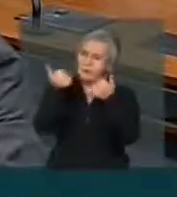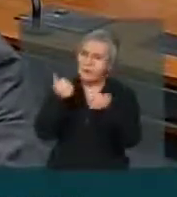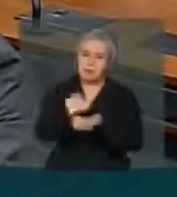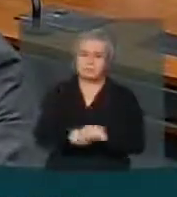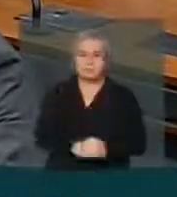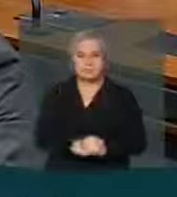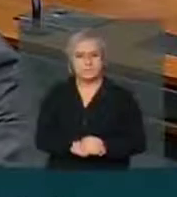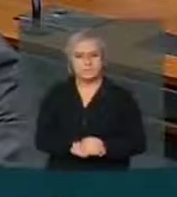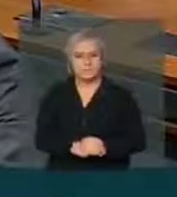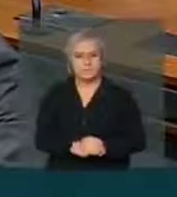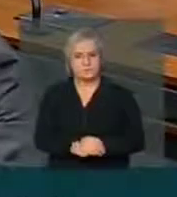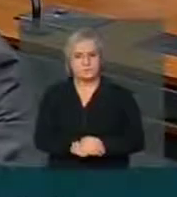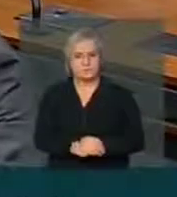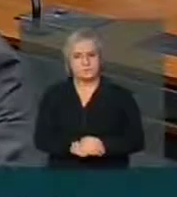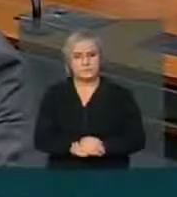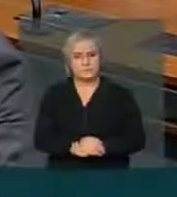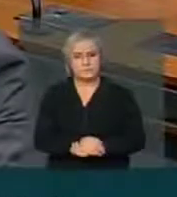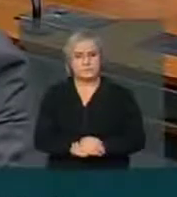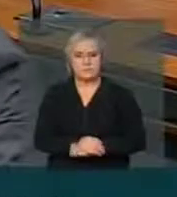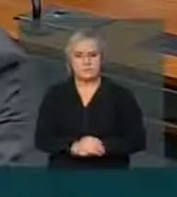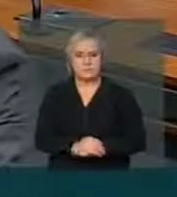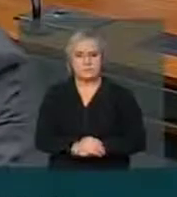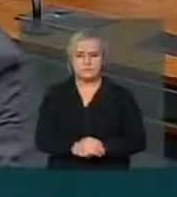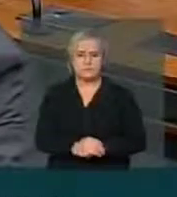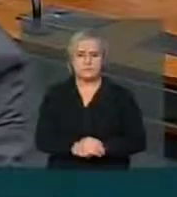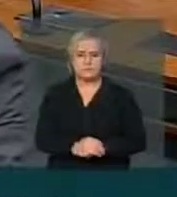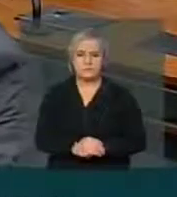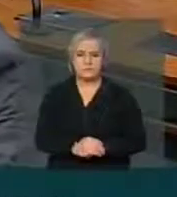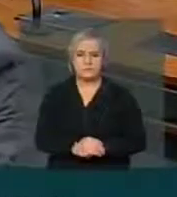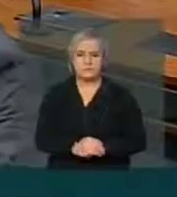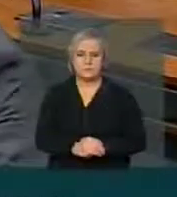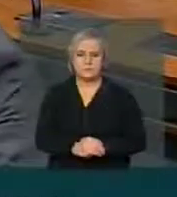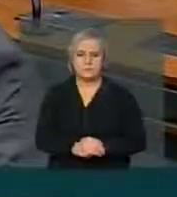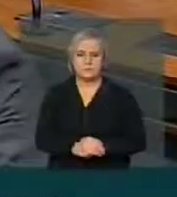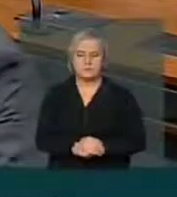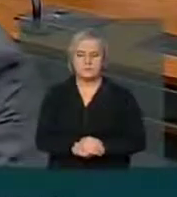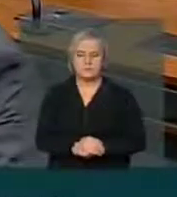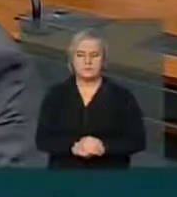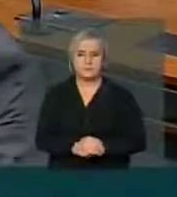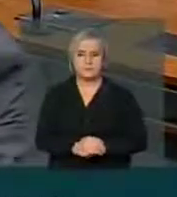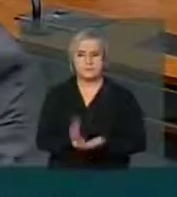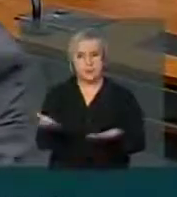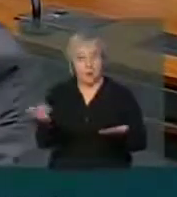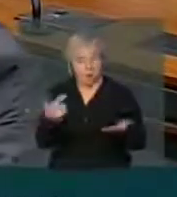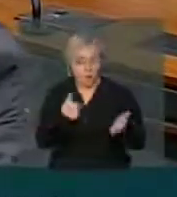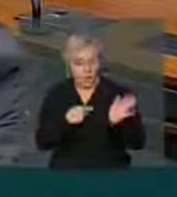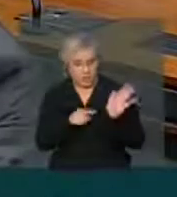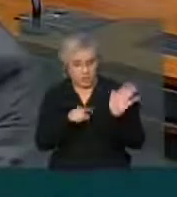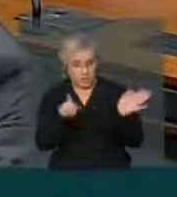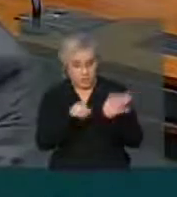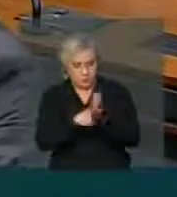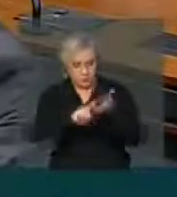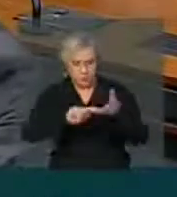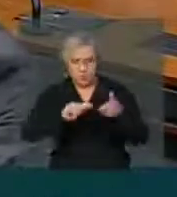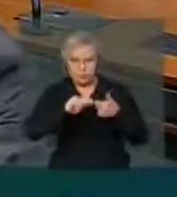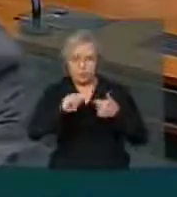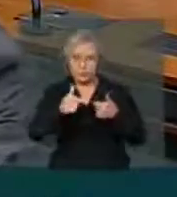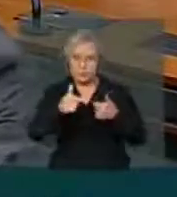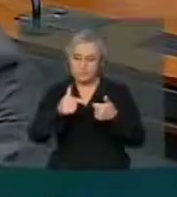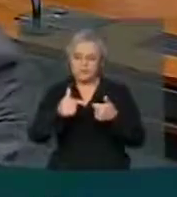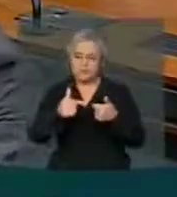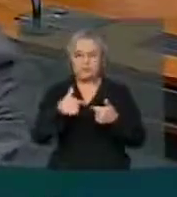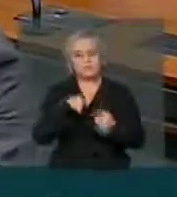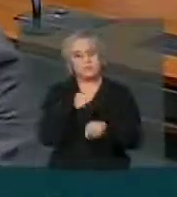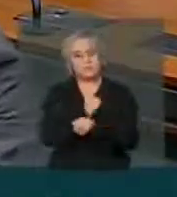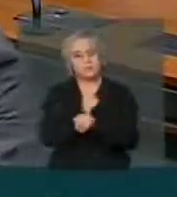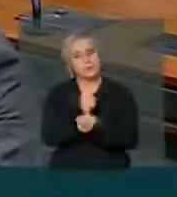Inicialmente, aqui, para atender os anseios do deputado Zé Carlos Araújo, eu fico por aqui felicitando que eu vejo o